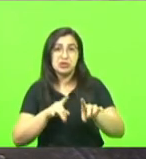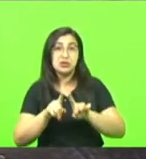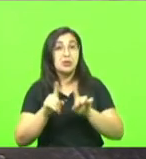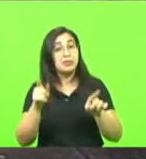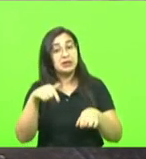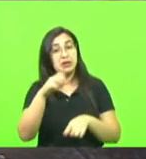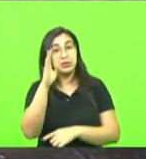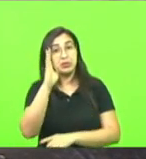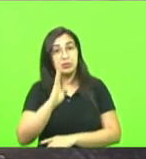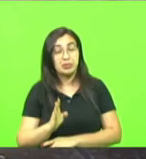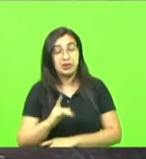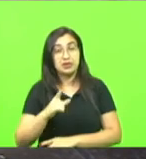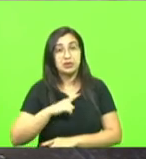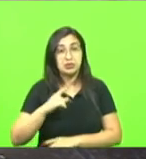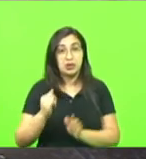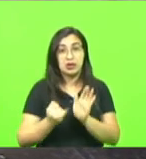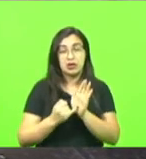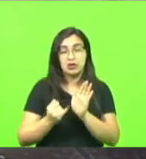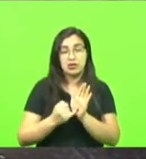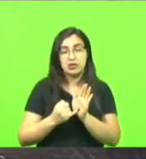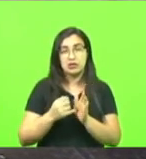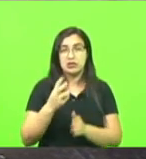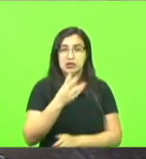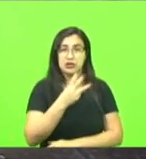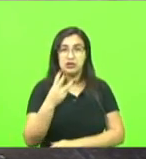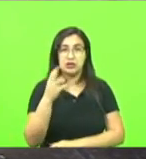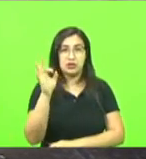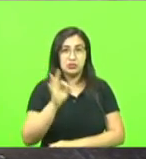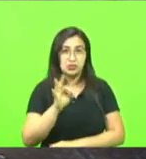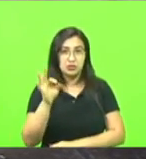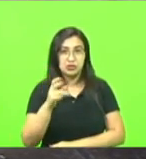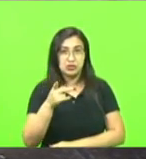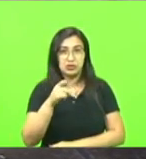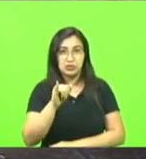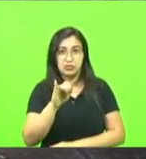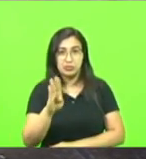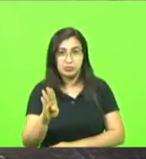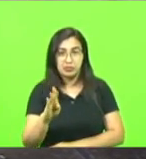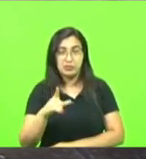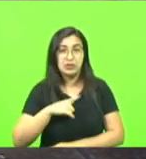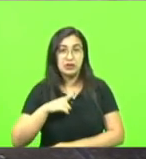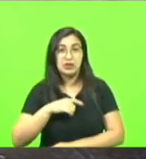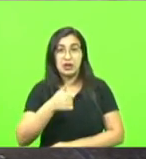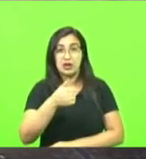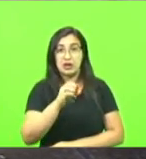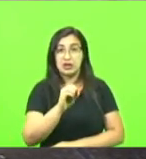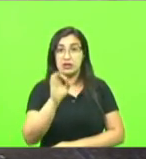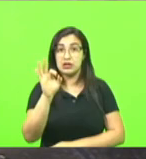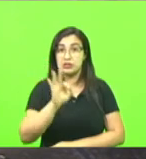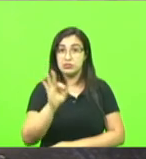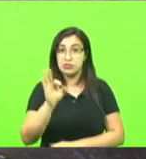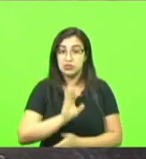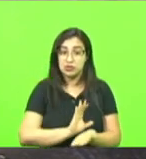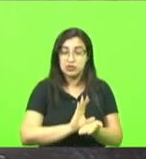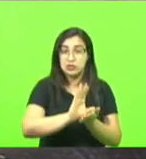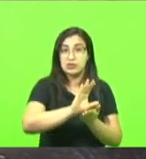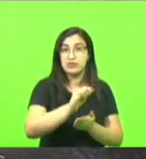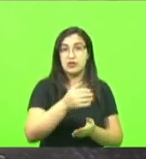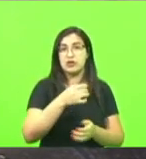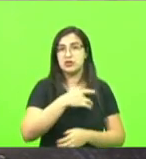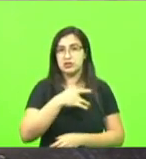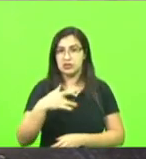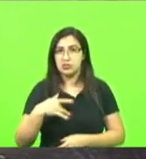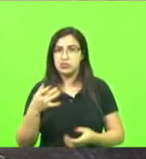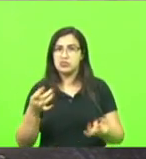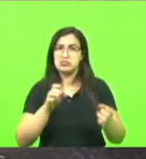carga tributária de 33% do seu PIB, investe 10% em saúde e em educação. Ou seja, o